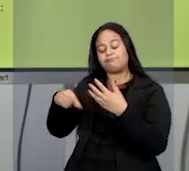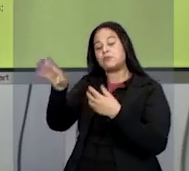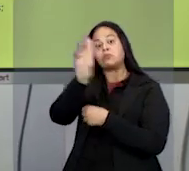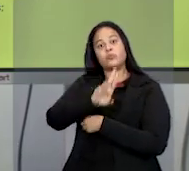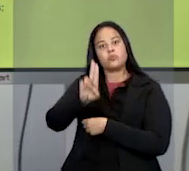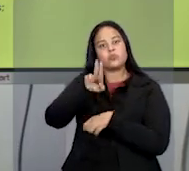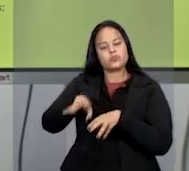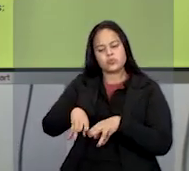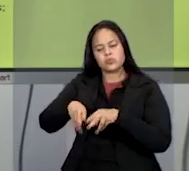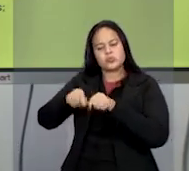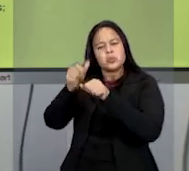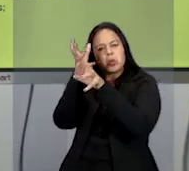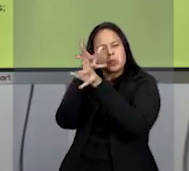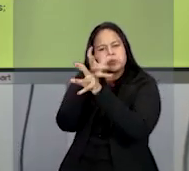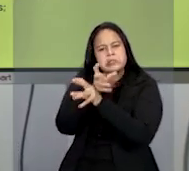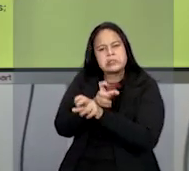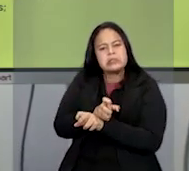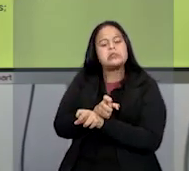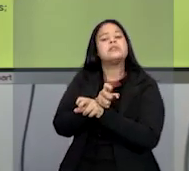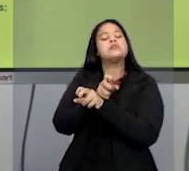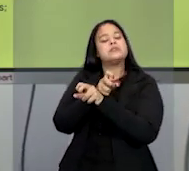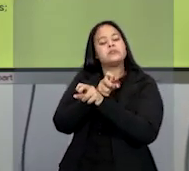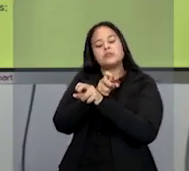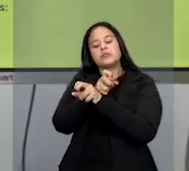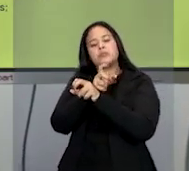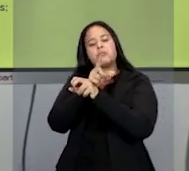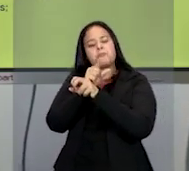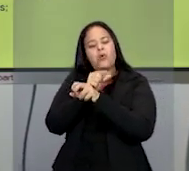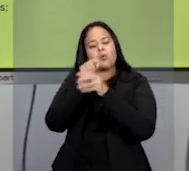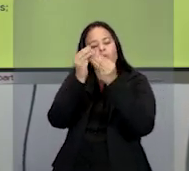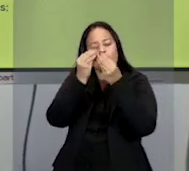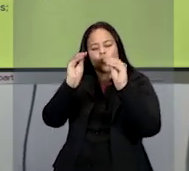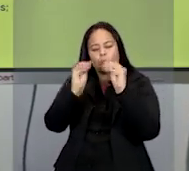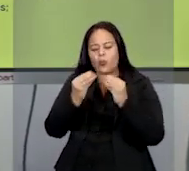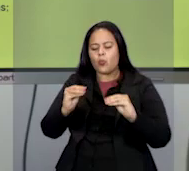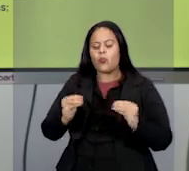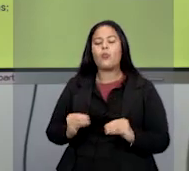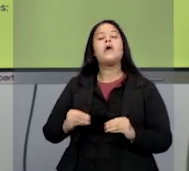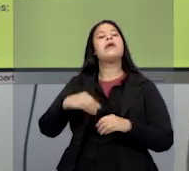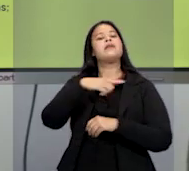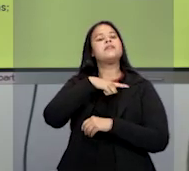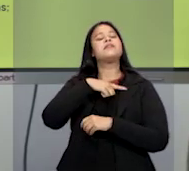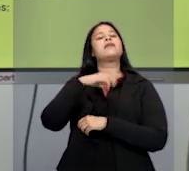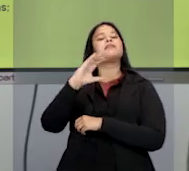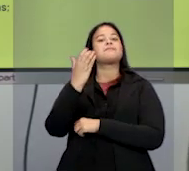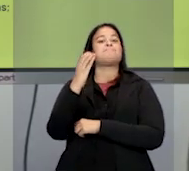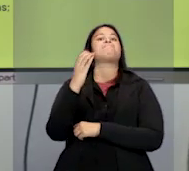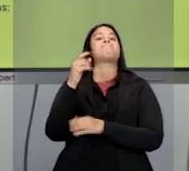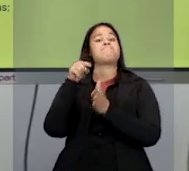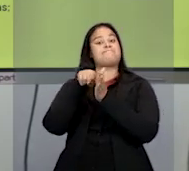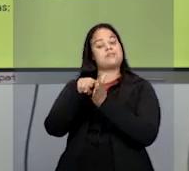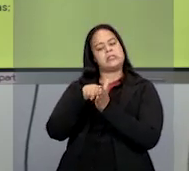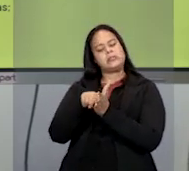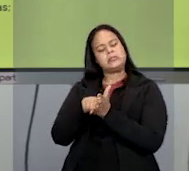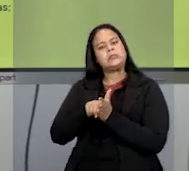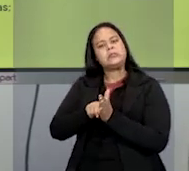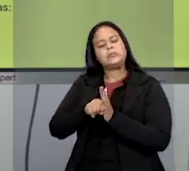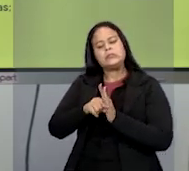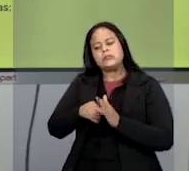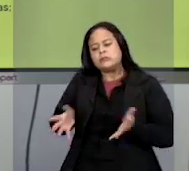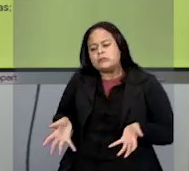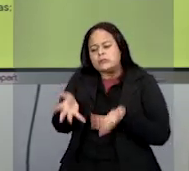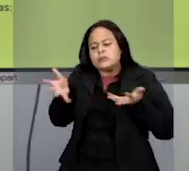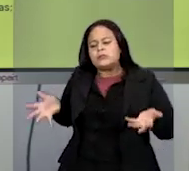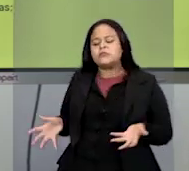principalmente o solo do cerrado, que é um solo que tem muito pouco nutriente, então você vai ter ali a ciência como uma ajuda para